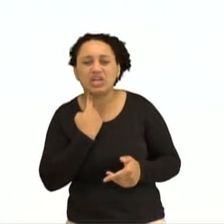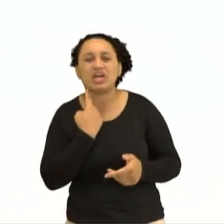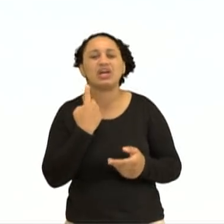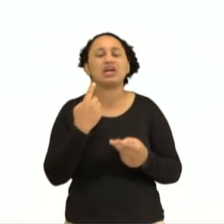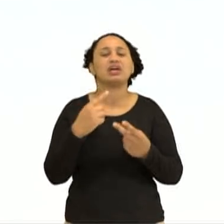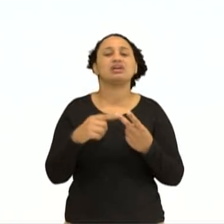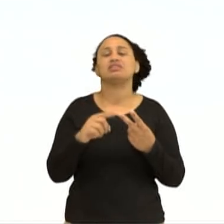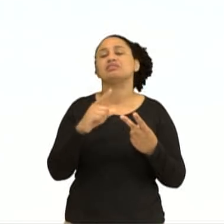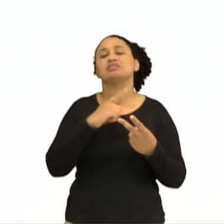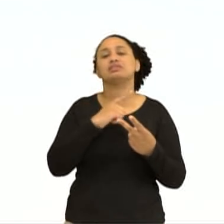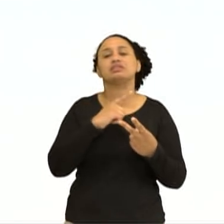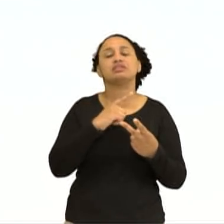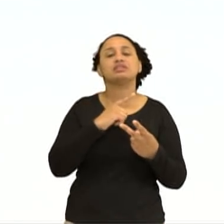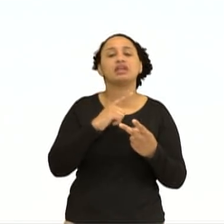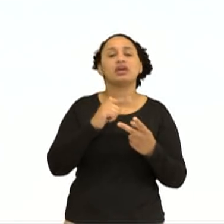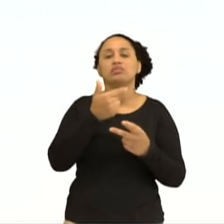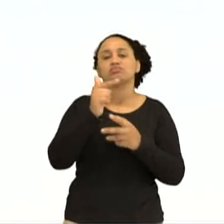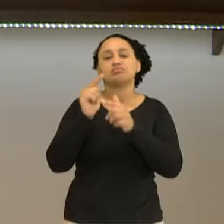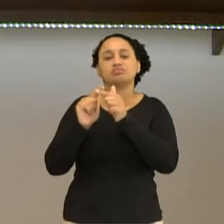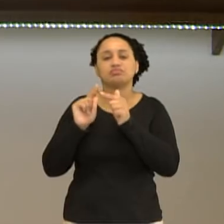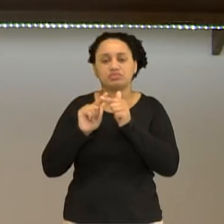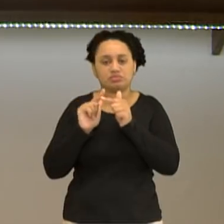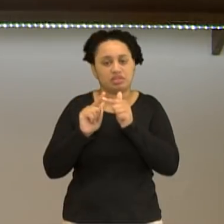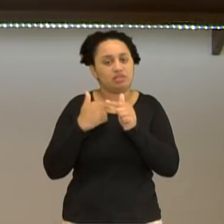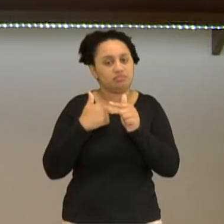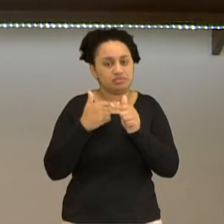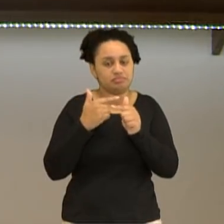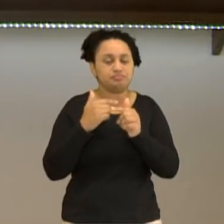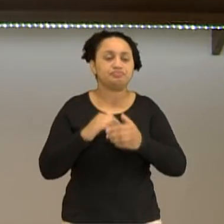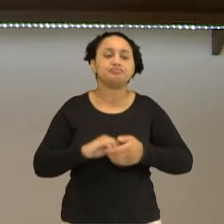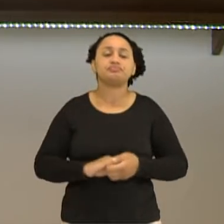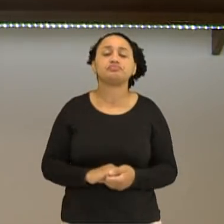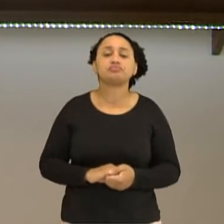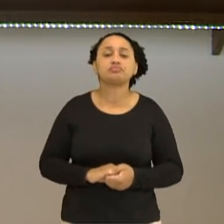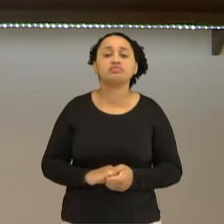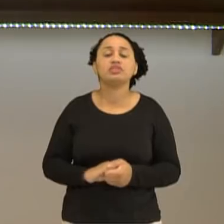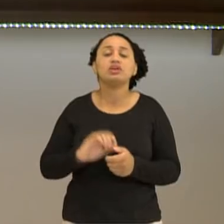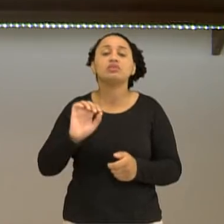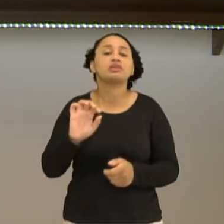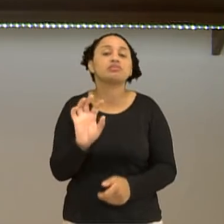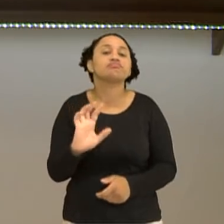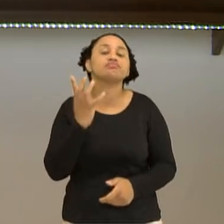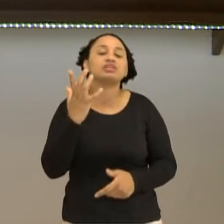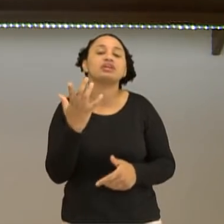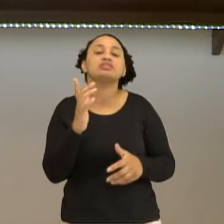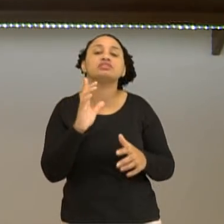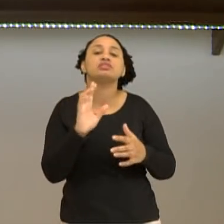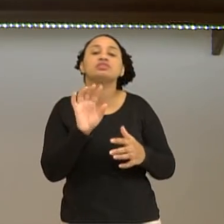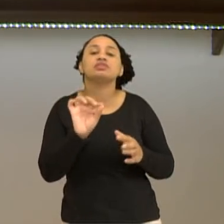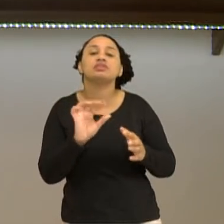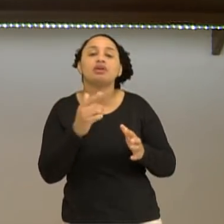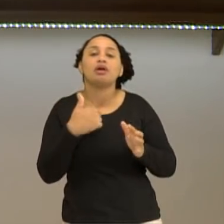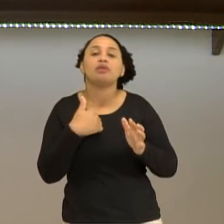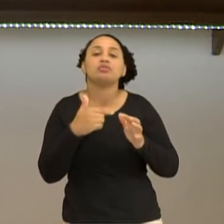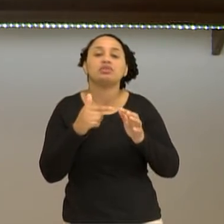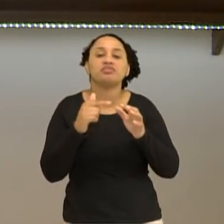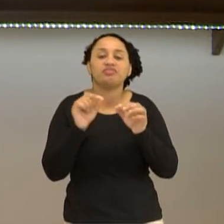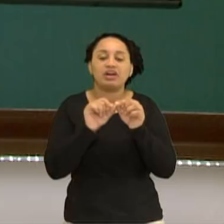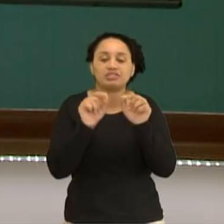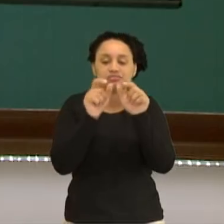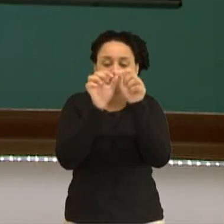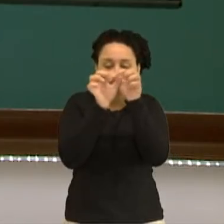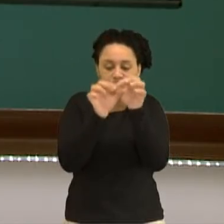por infecções diversas e coisas parecidas, acontece o quê? acontece um estreitamento desse canal. E